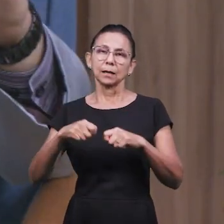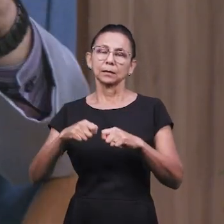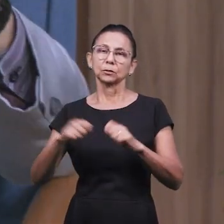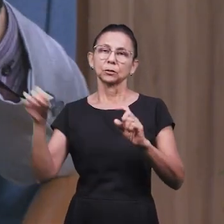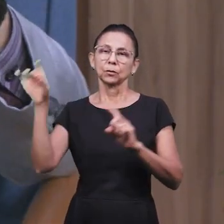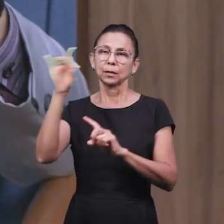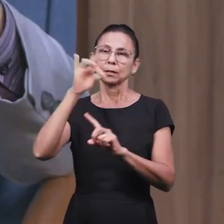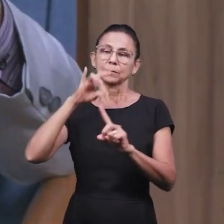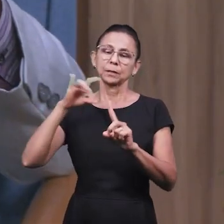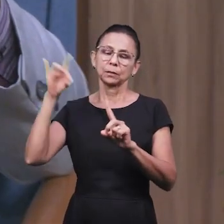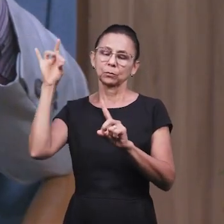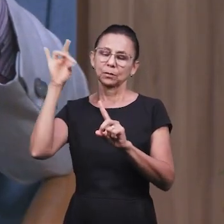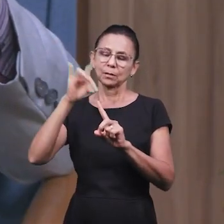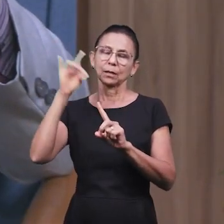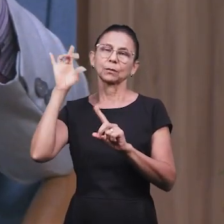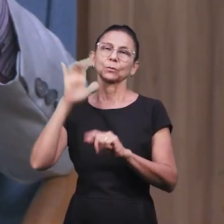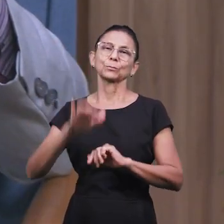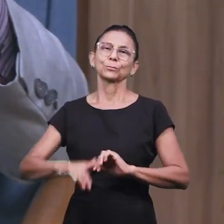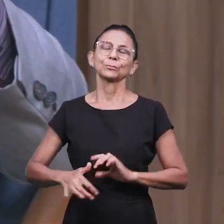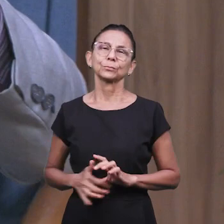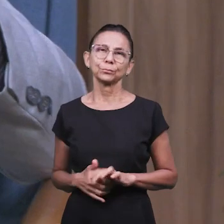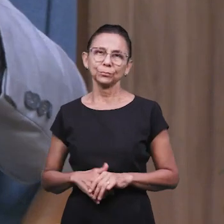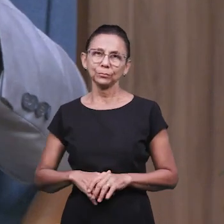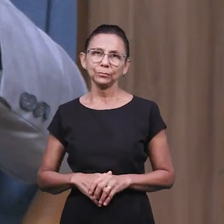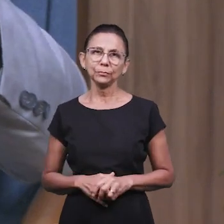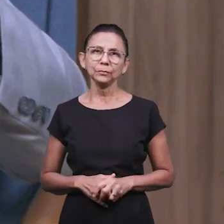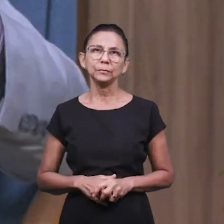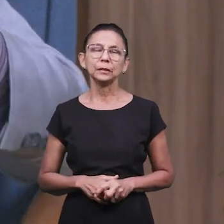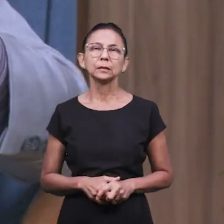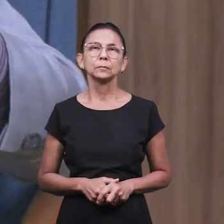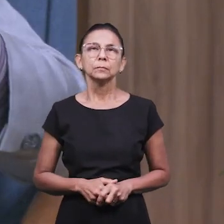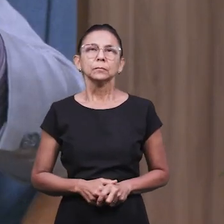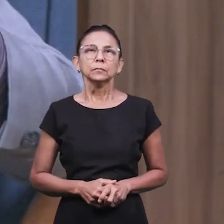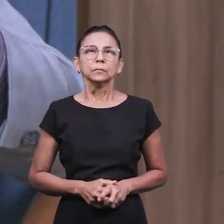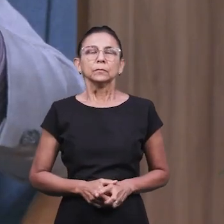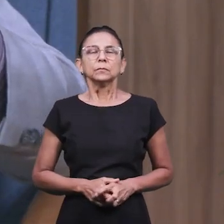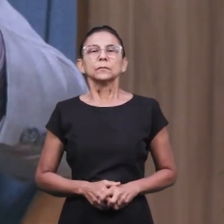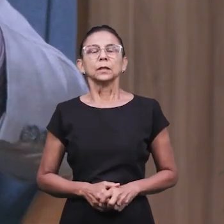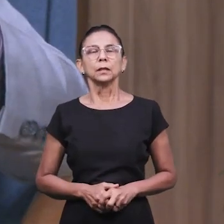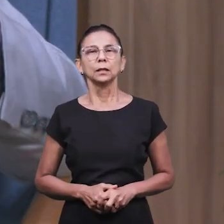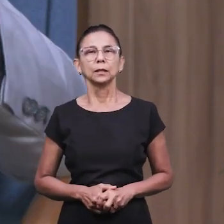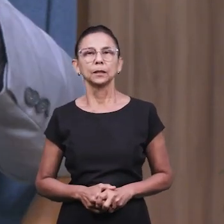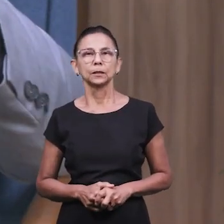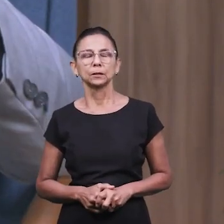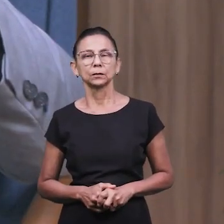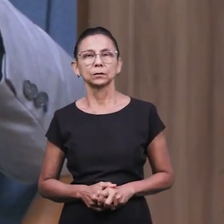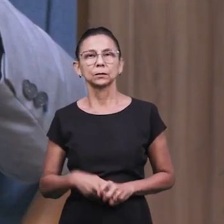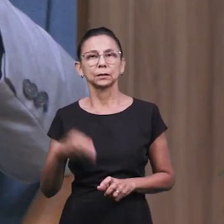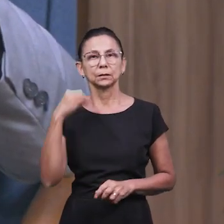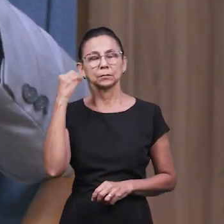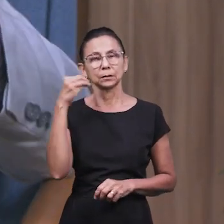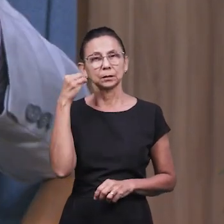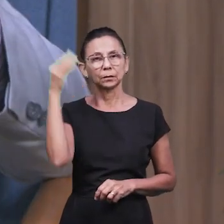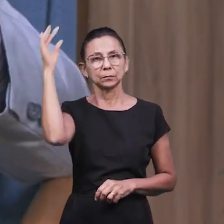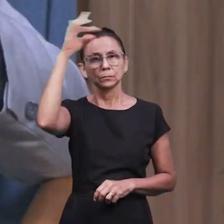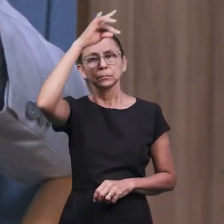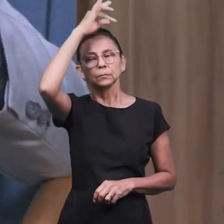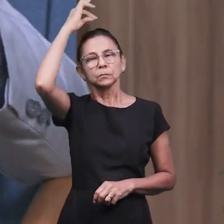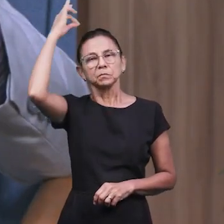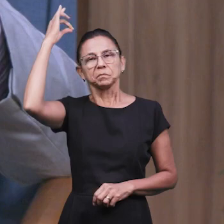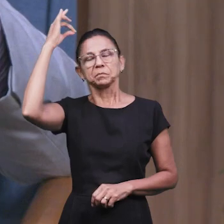indispensabilidade do Espírito Santo. Ou seja, na medida em que você tem comunhão com o Espírito de Deus, né, na medida em que você vive